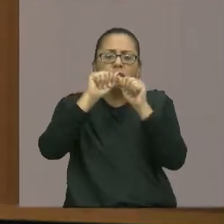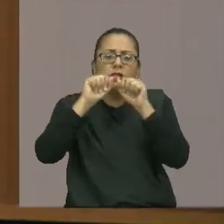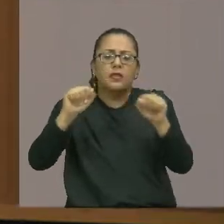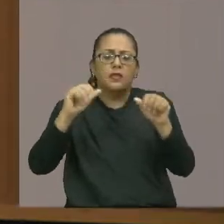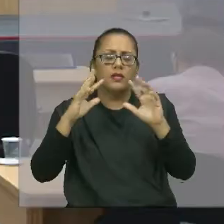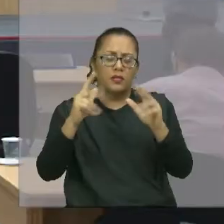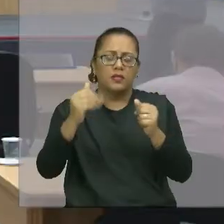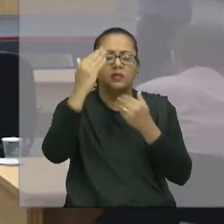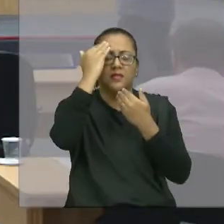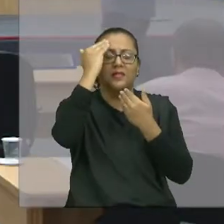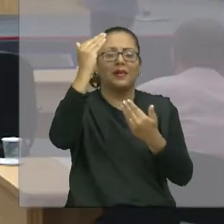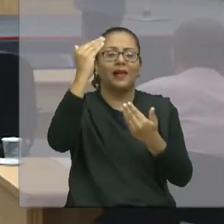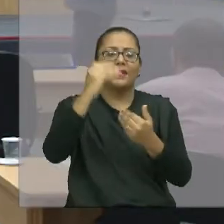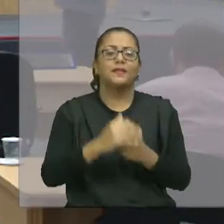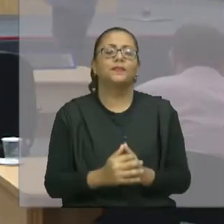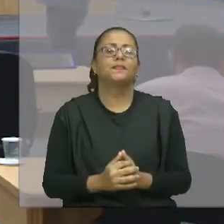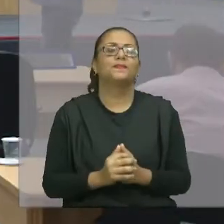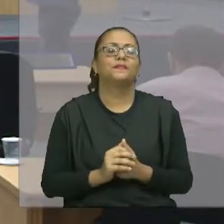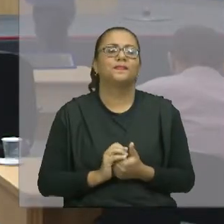obrigado.